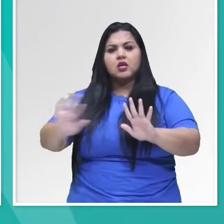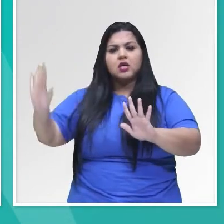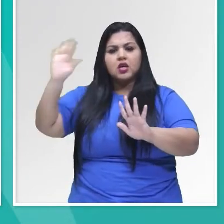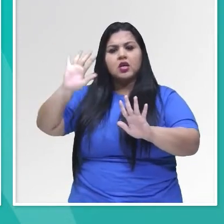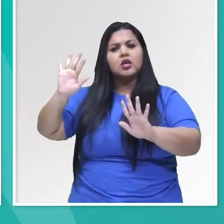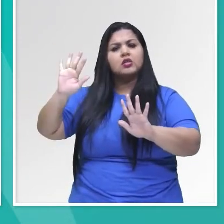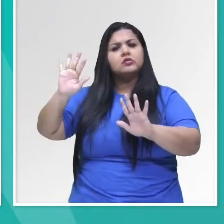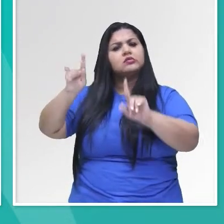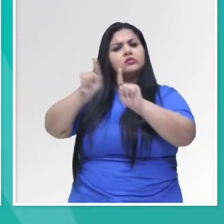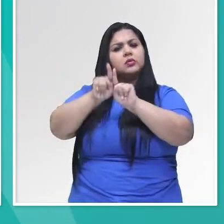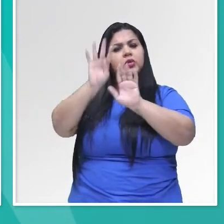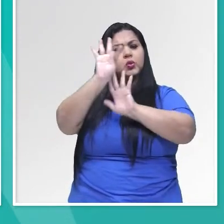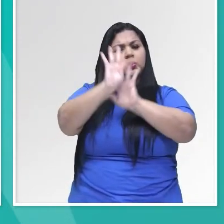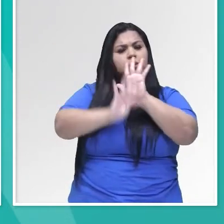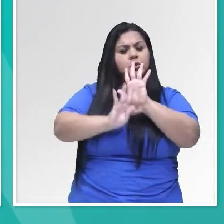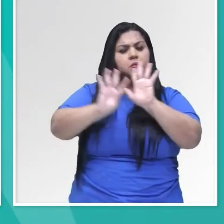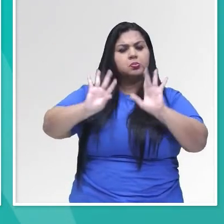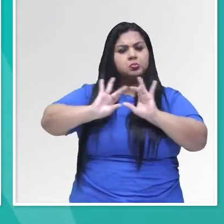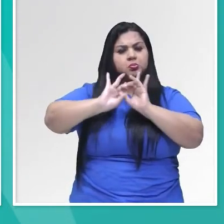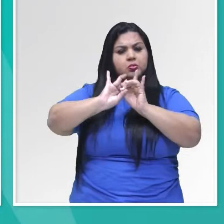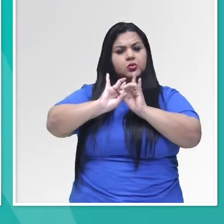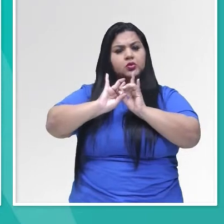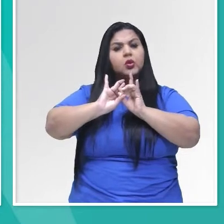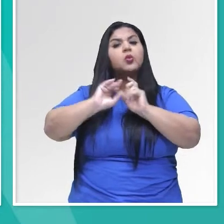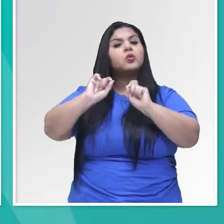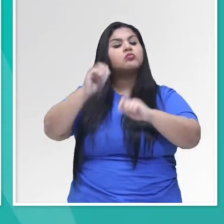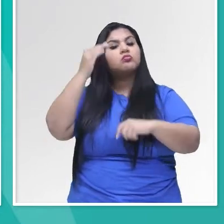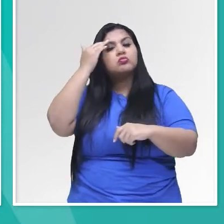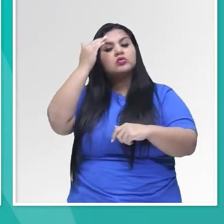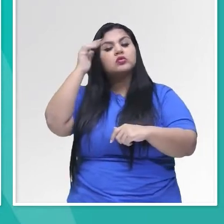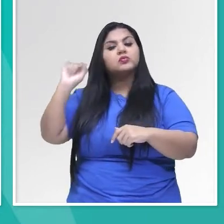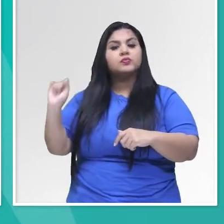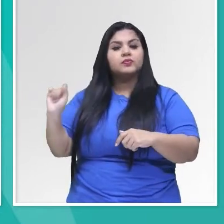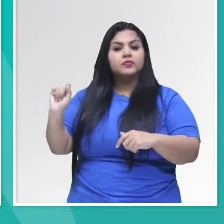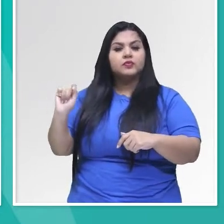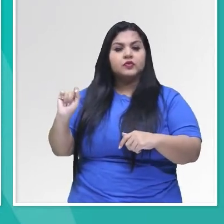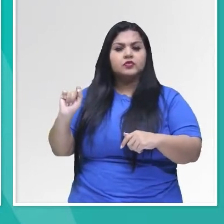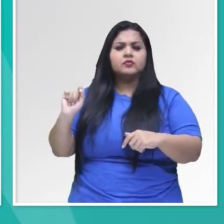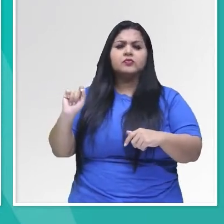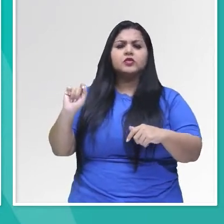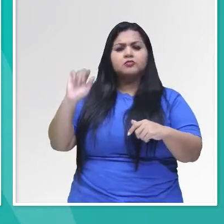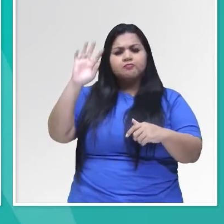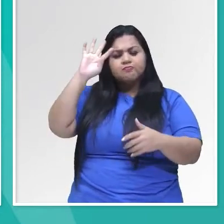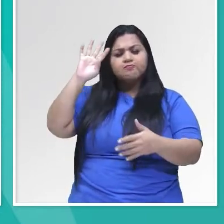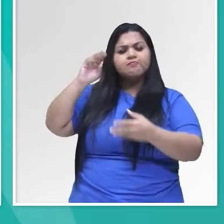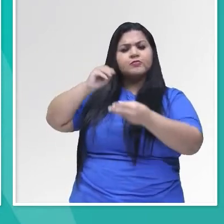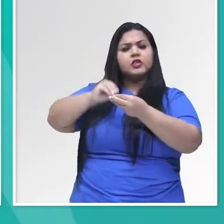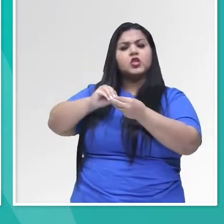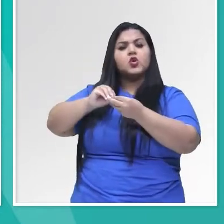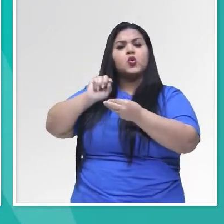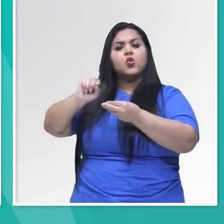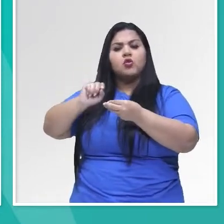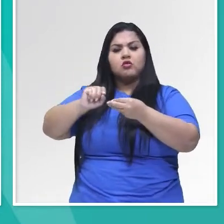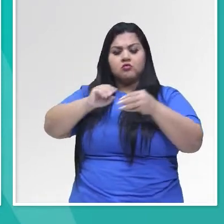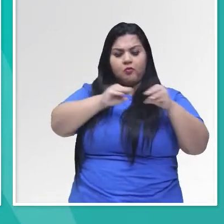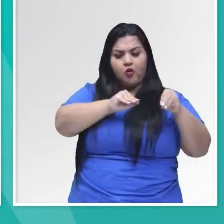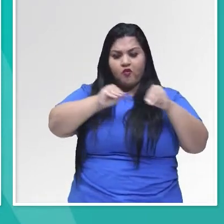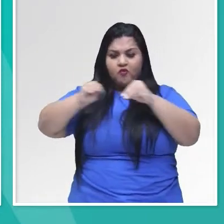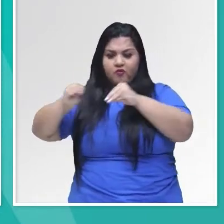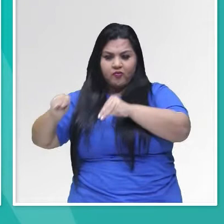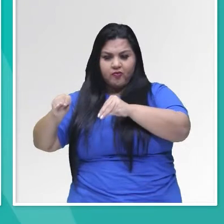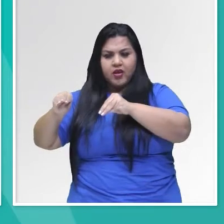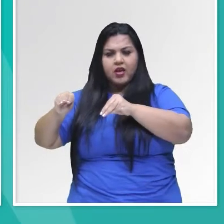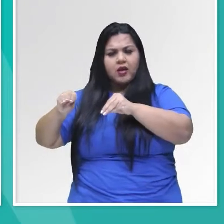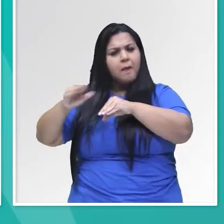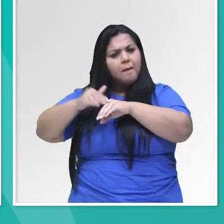estrutura textual. O que nós entendemos aí então? Considerado o meio de deslocamento mais correto